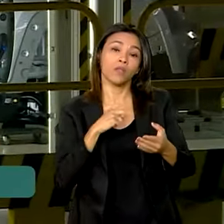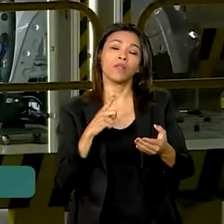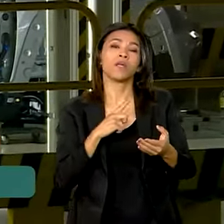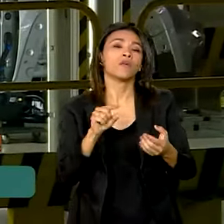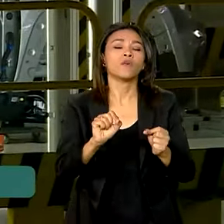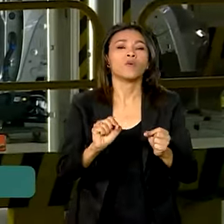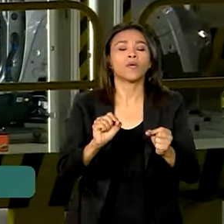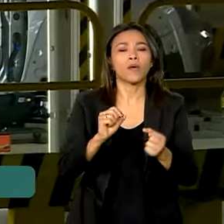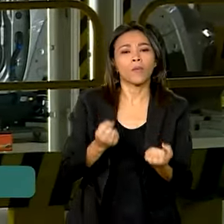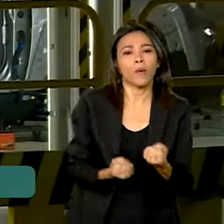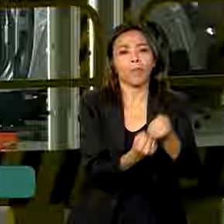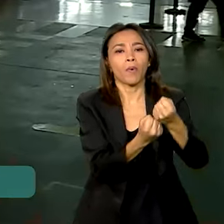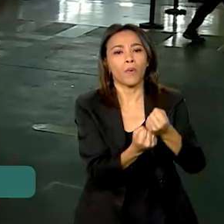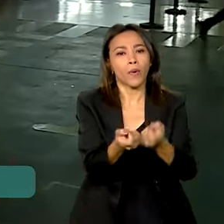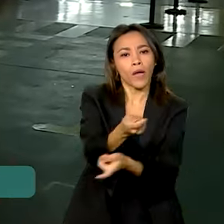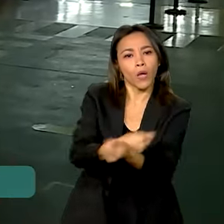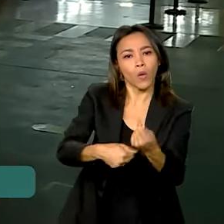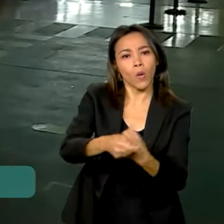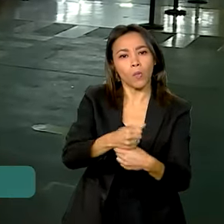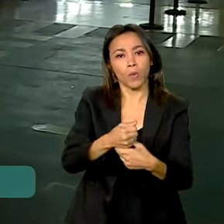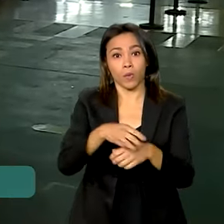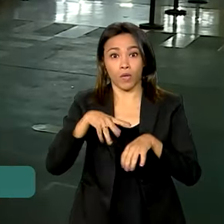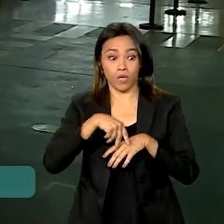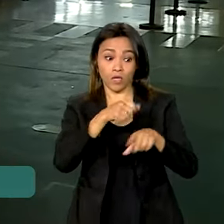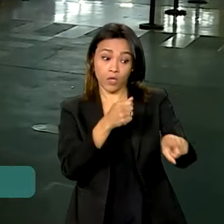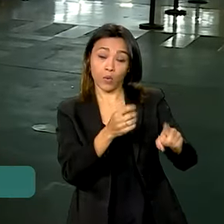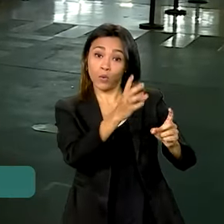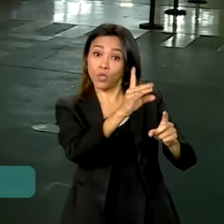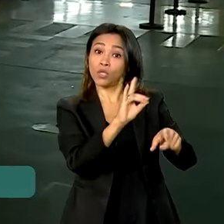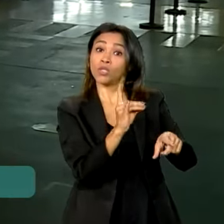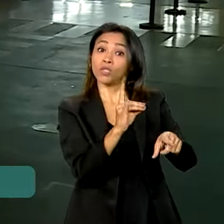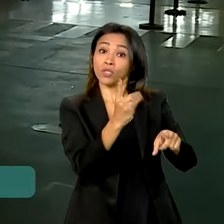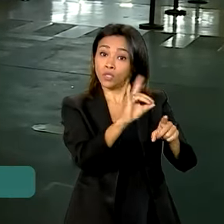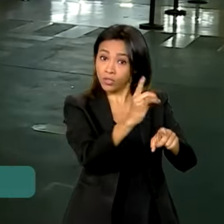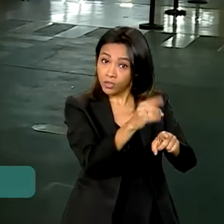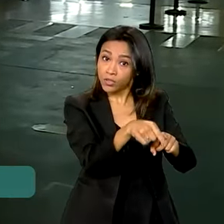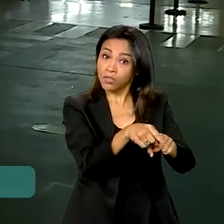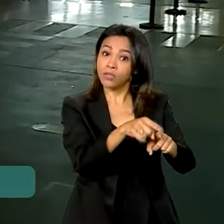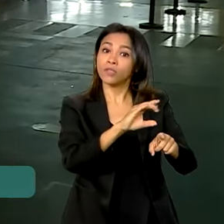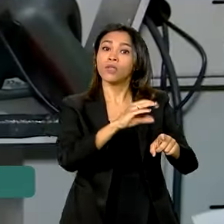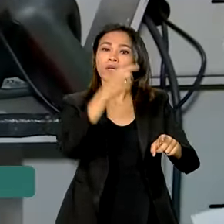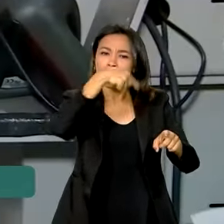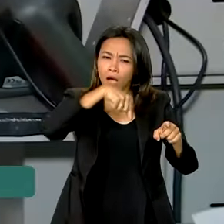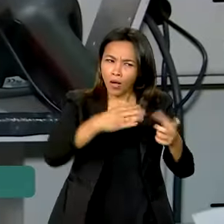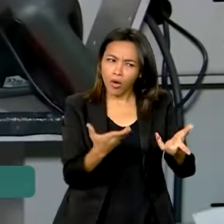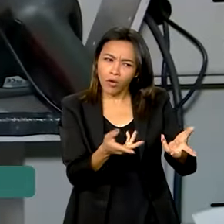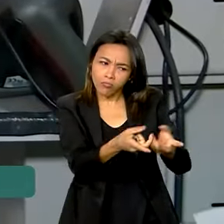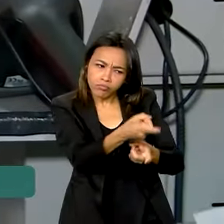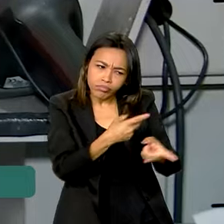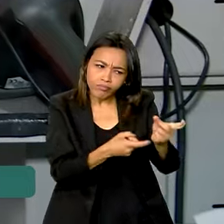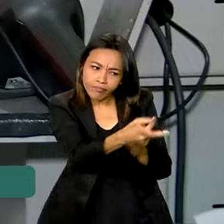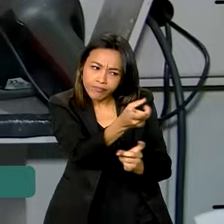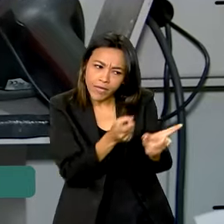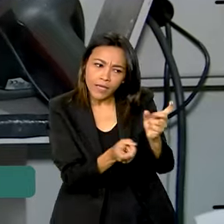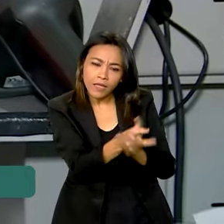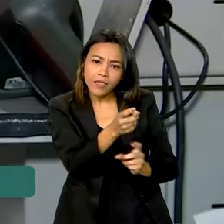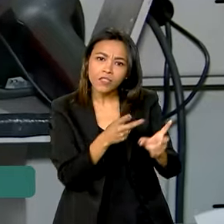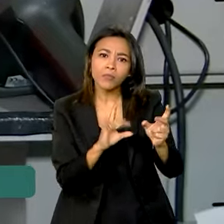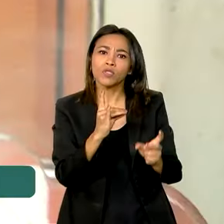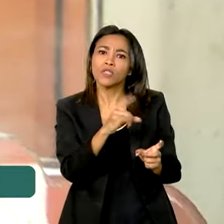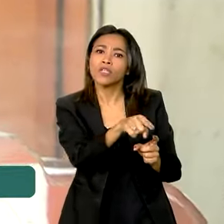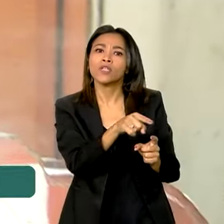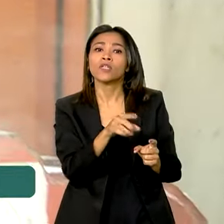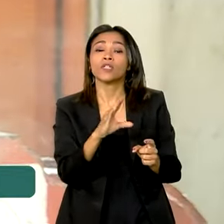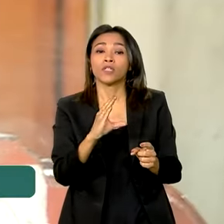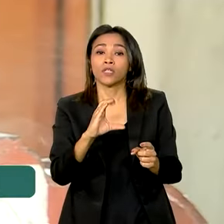econômica entre o bloco e o Chile. Agora, o Brasil passa a exportar automóveis para o mercado chileno, com redução de índice de conteúdo